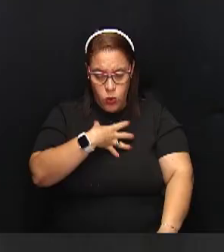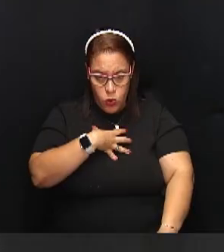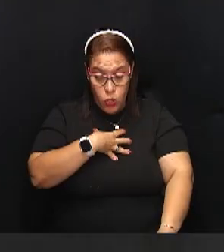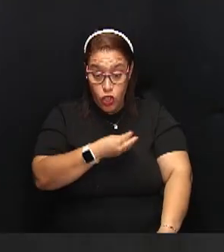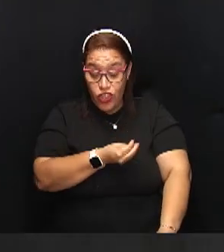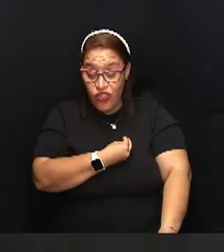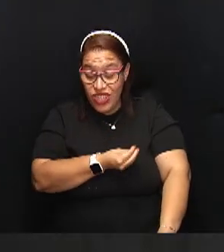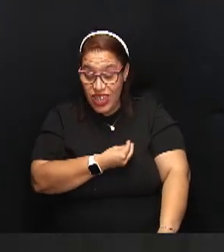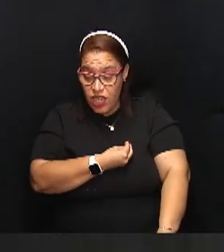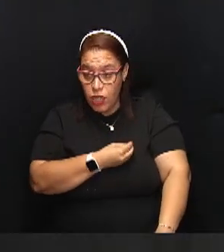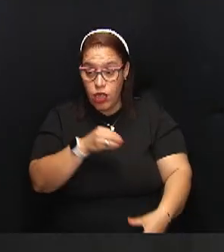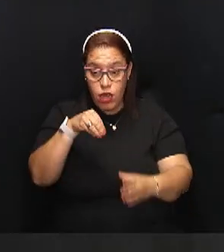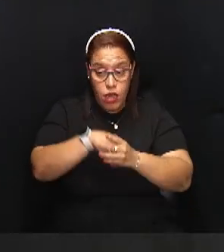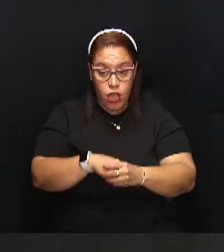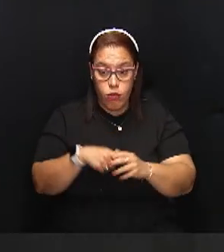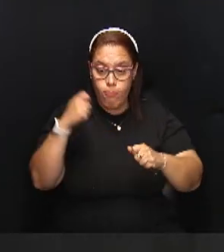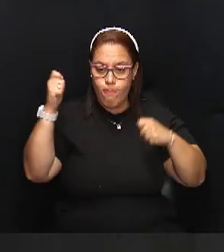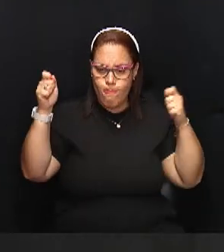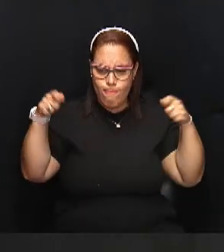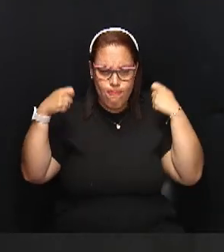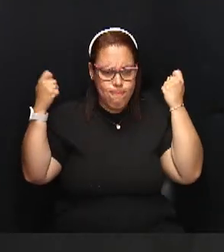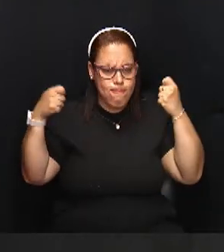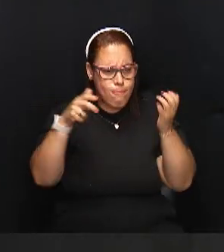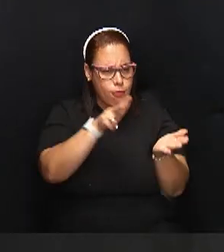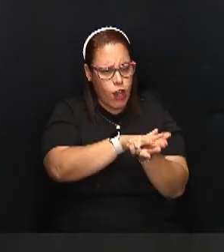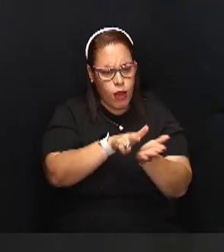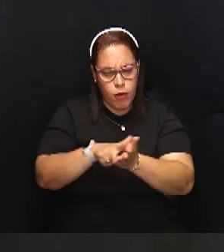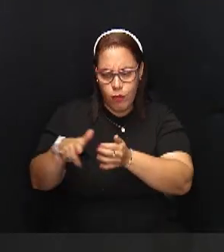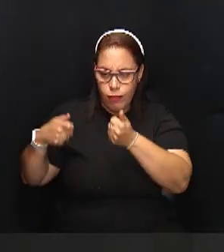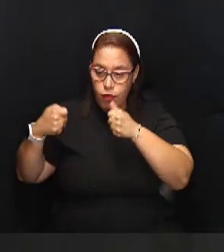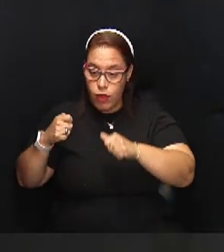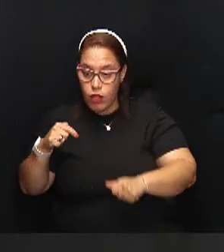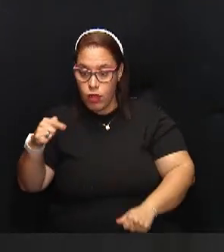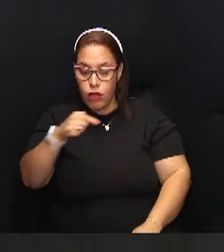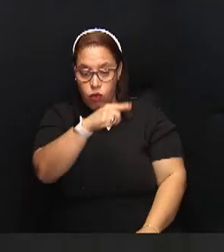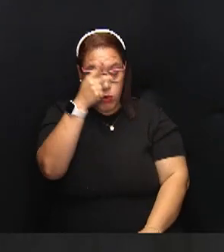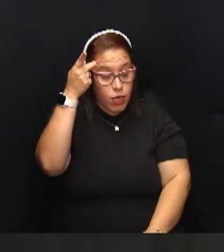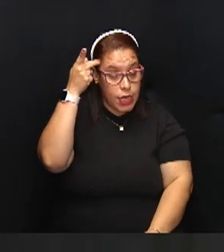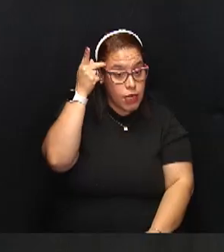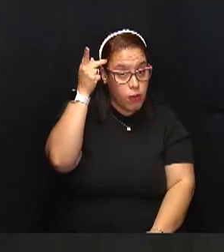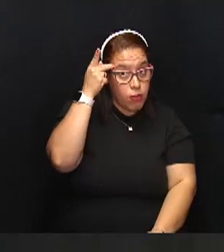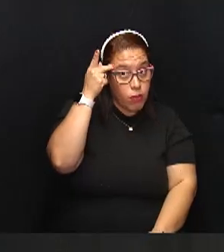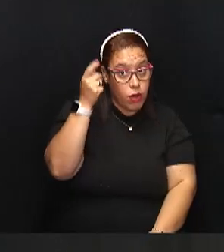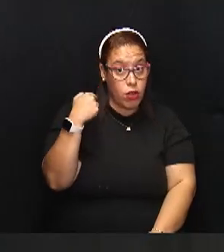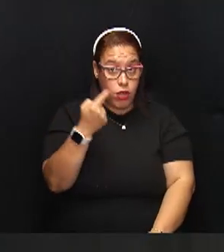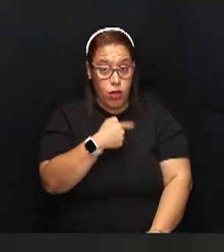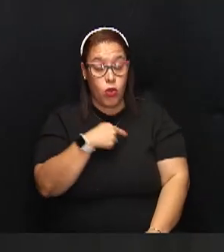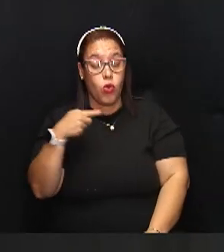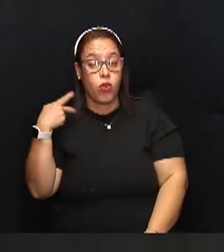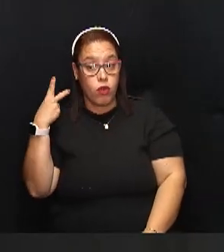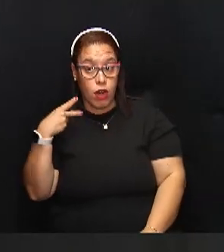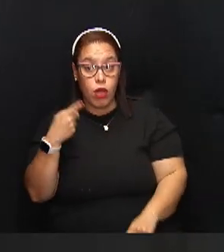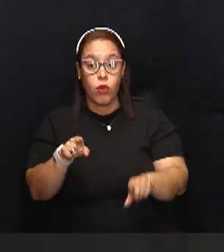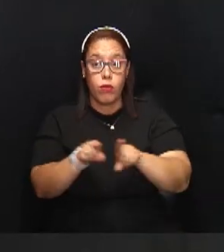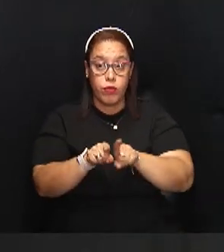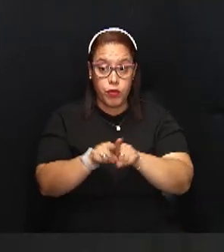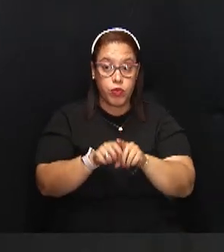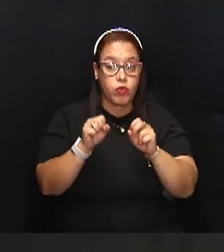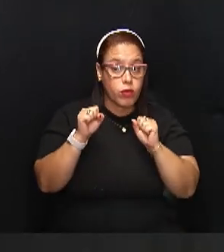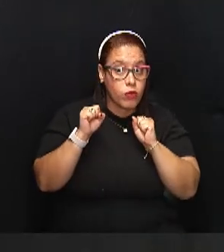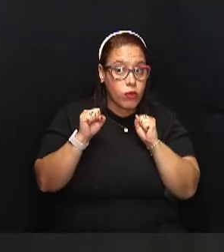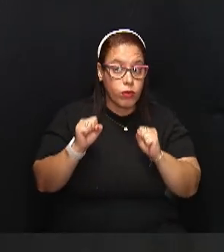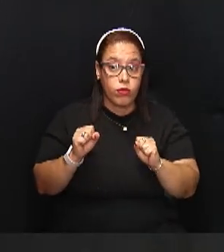vida dentro de uma ambulância que precisava de um leito. Então, nós fomos até São Paulo, eu e outros vereadores, para que a gente